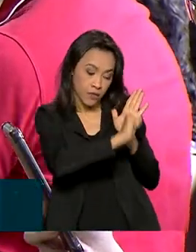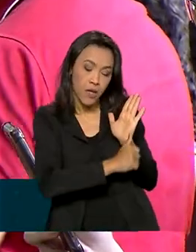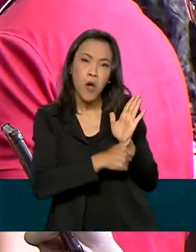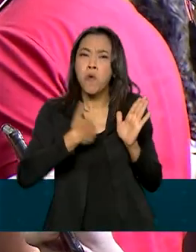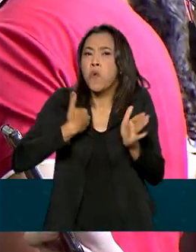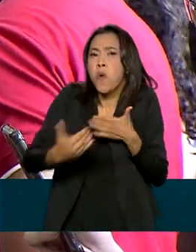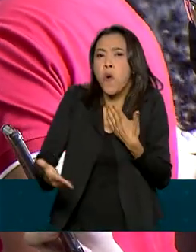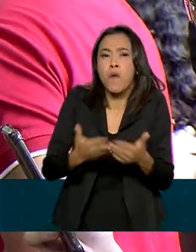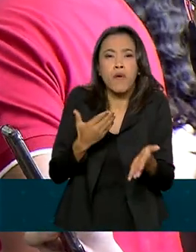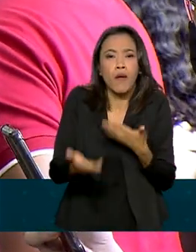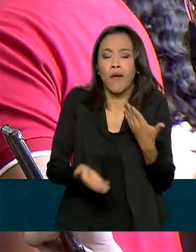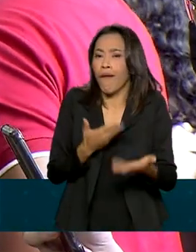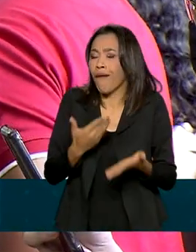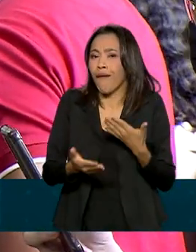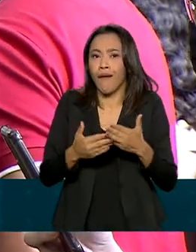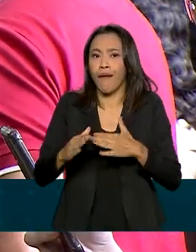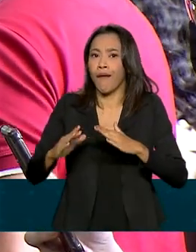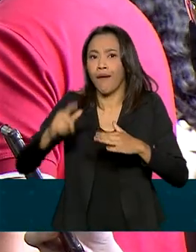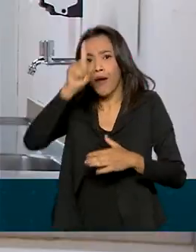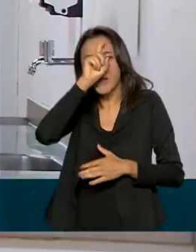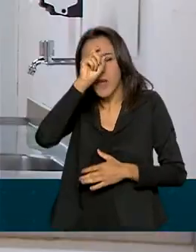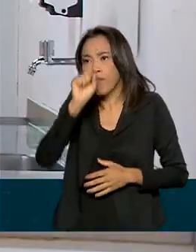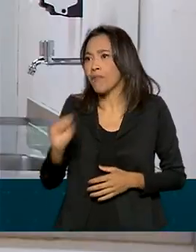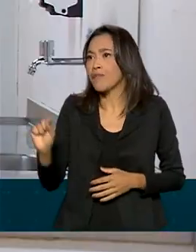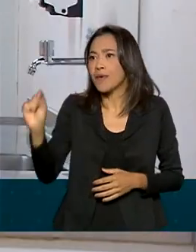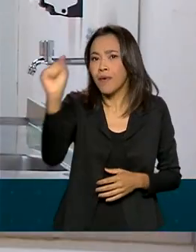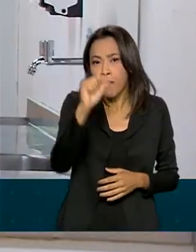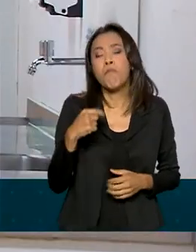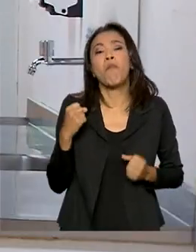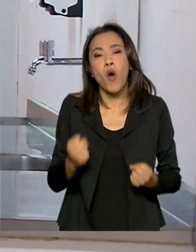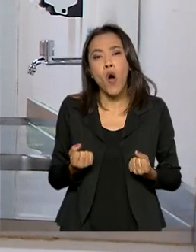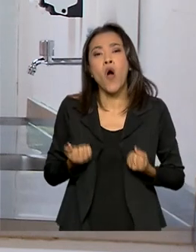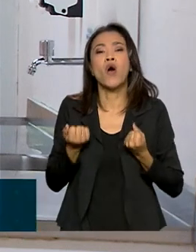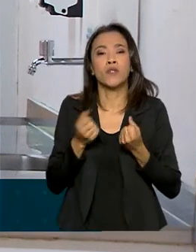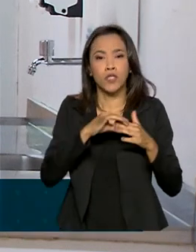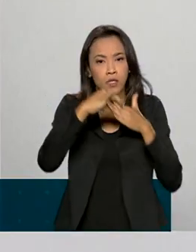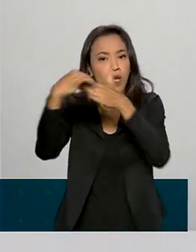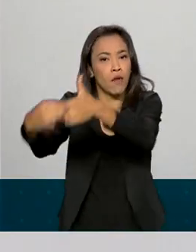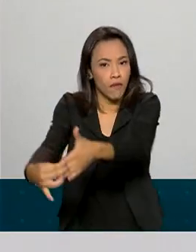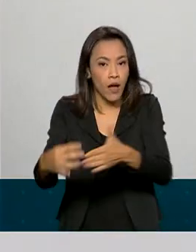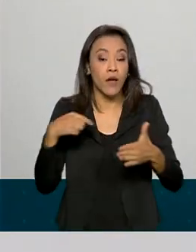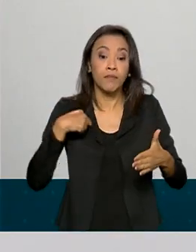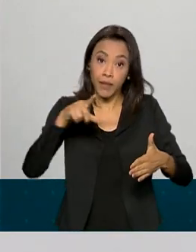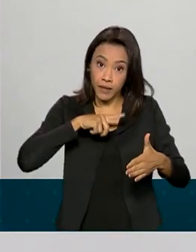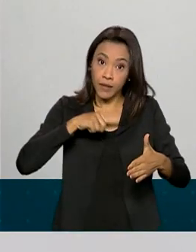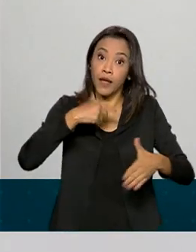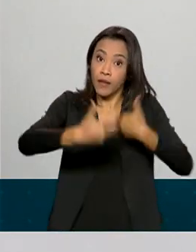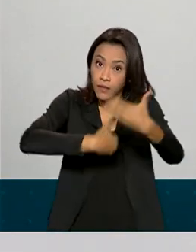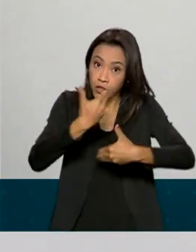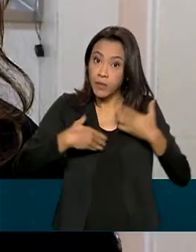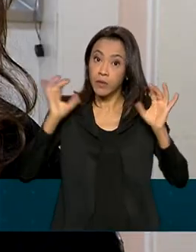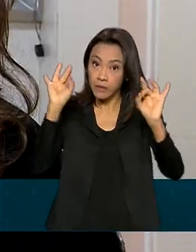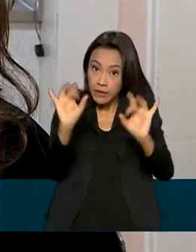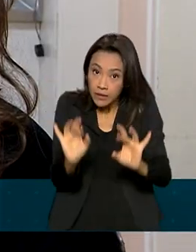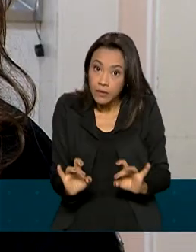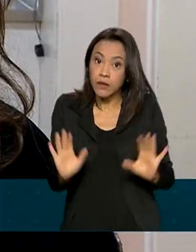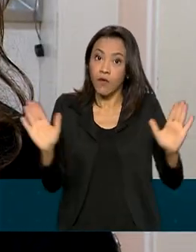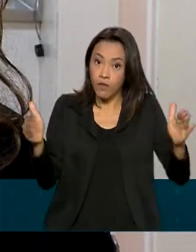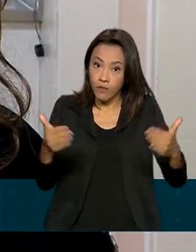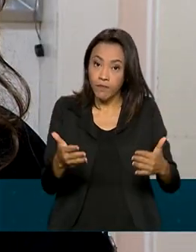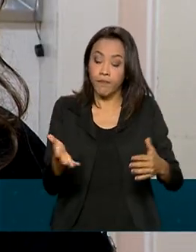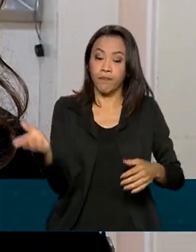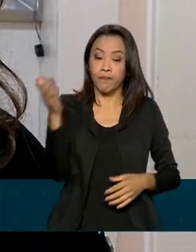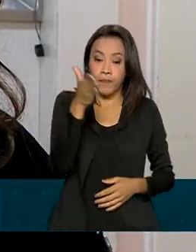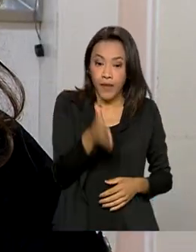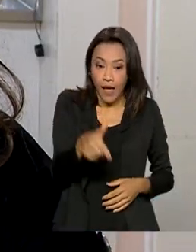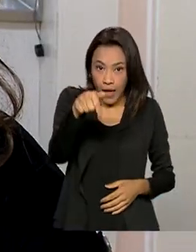qualquer serviço da rede de atenção à saúde além das Clínicas com atendimento específico a essa deficiência aqui a gente